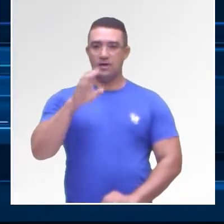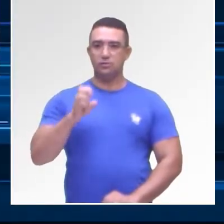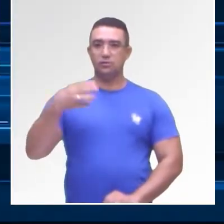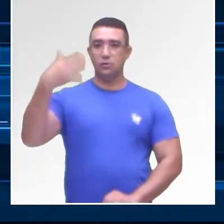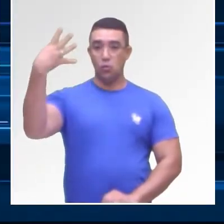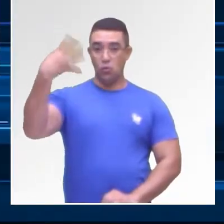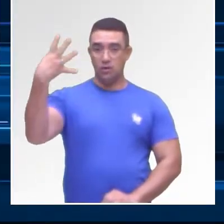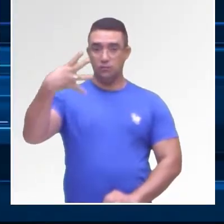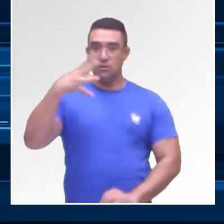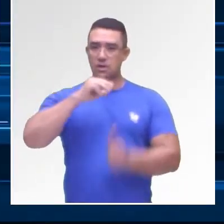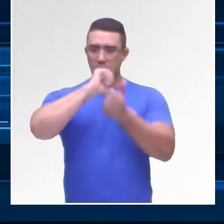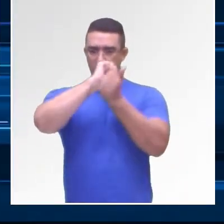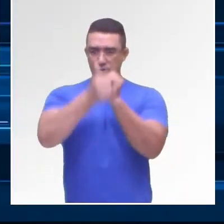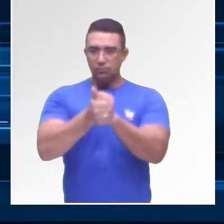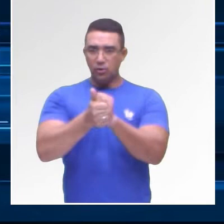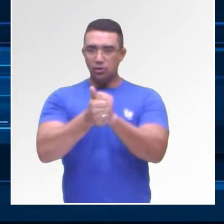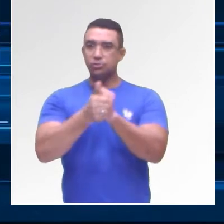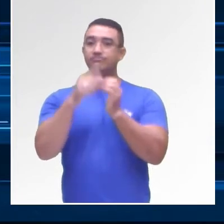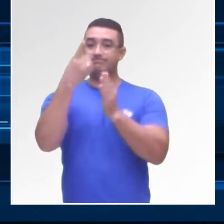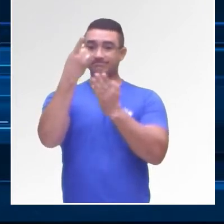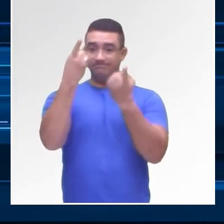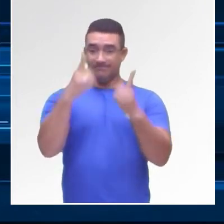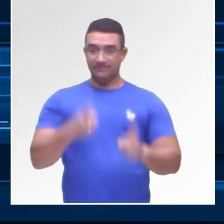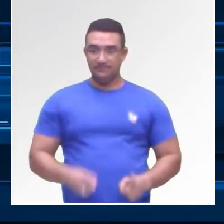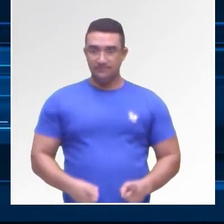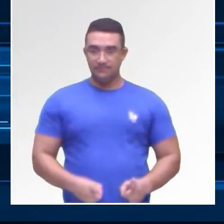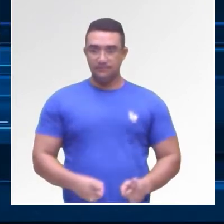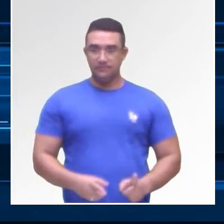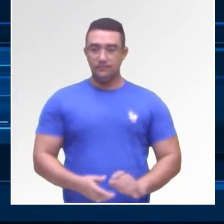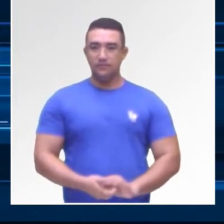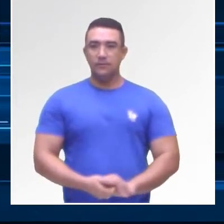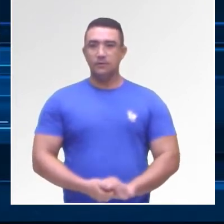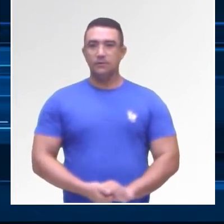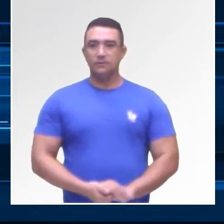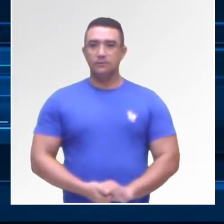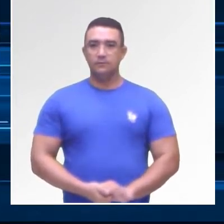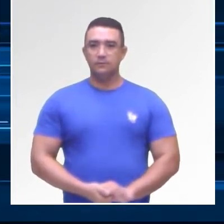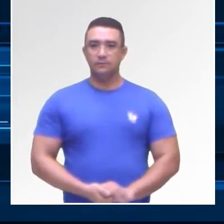Unidade 4. Esporte e deficiência.